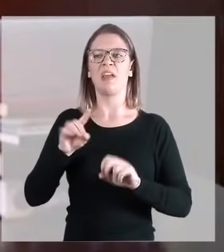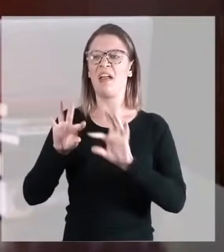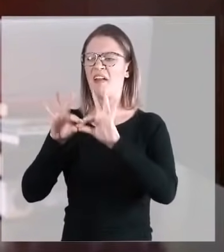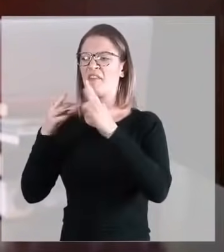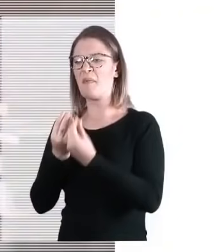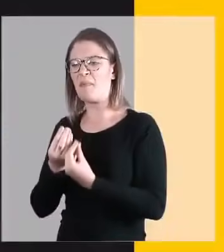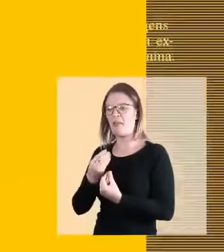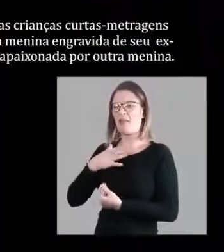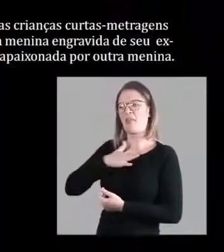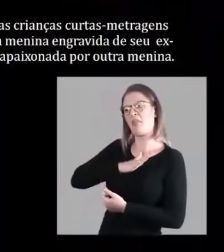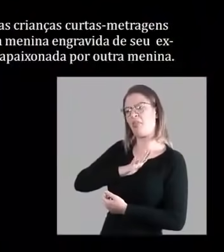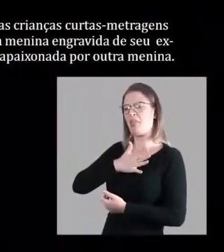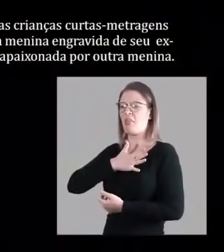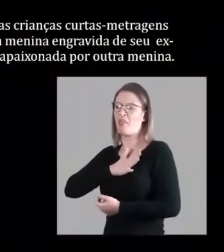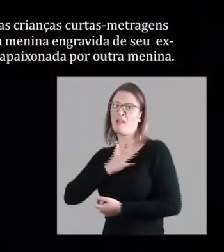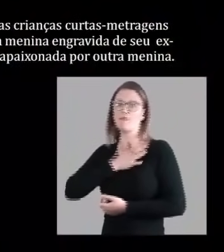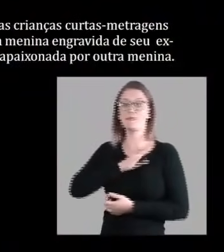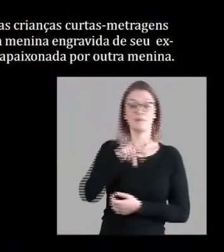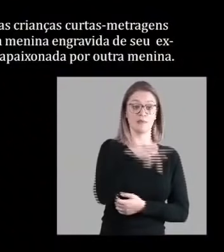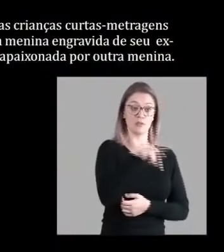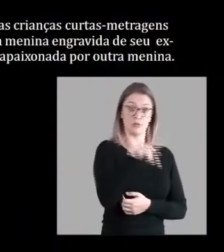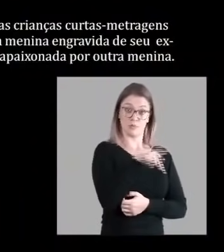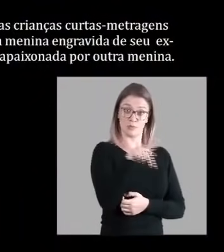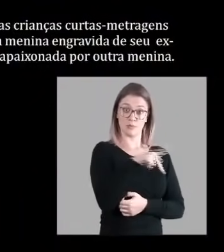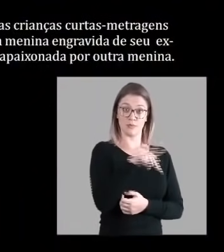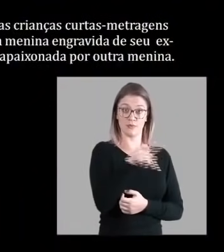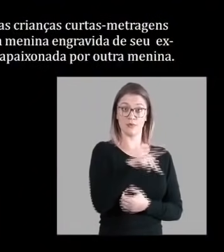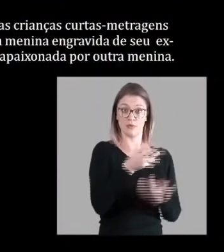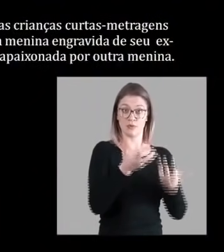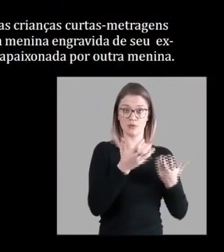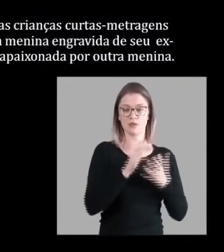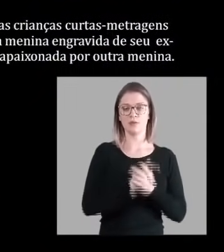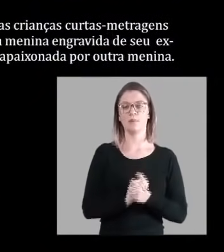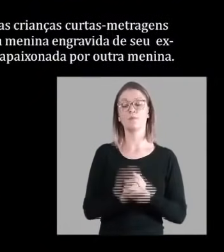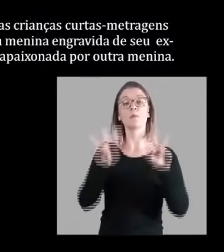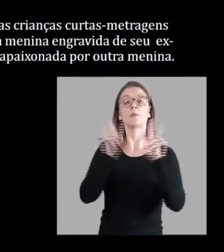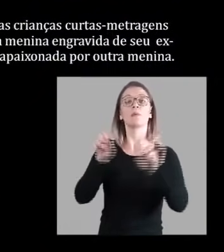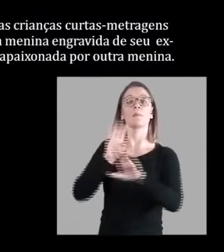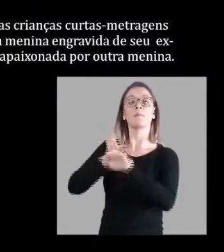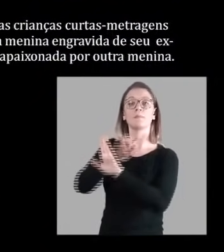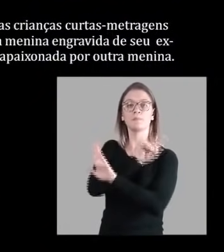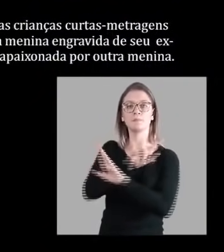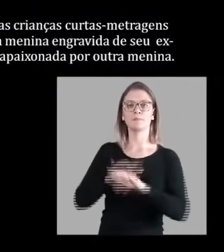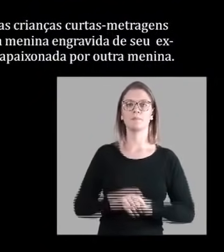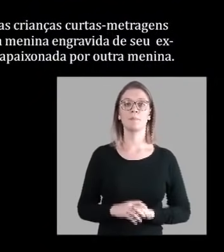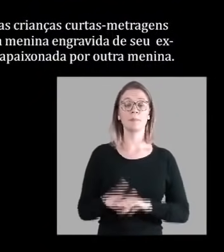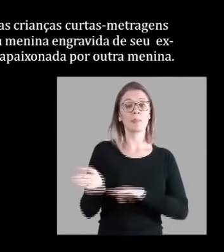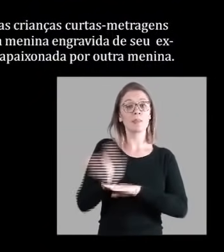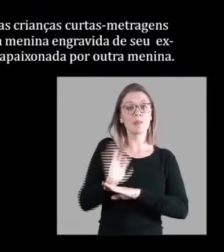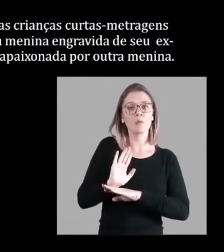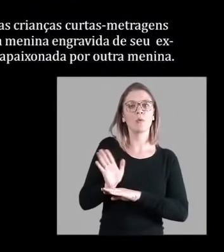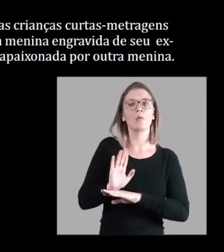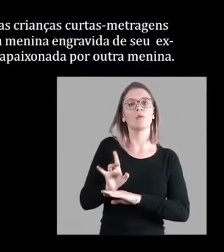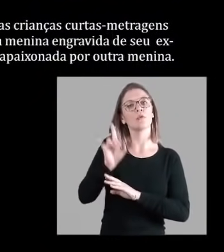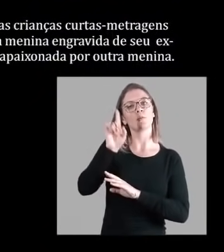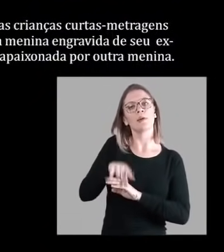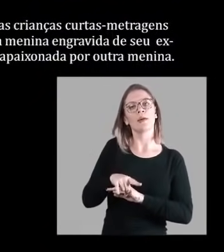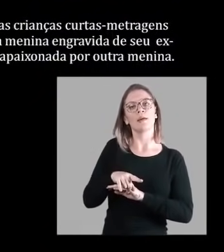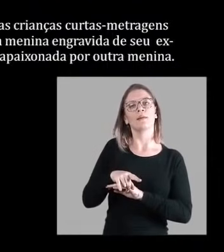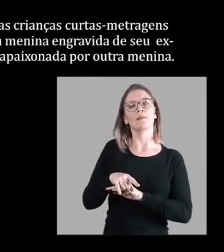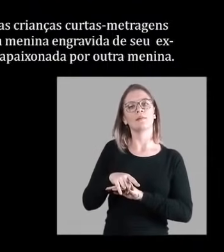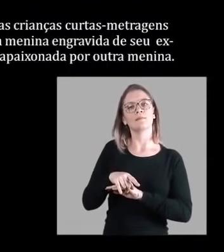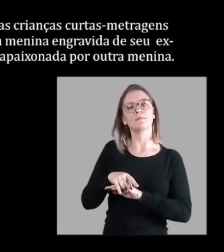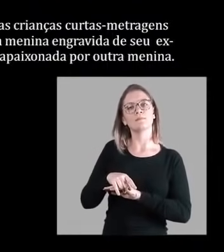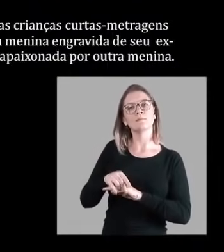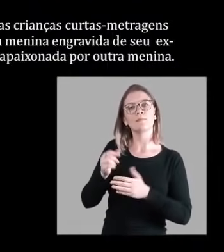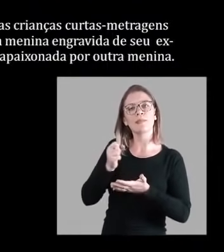a ideologia de gênero. A mostra, segundo a secretaria, pretendia contribuir para o respeito às diferenças.